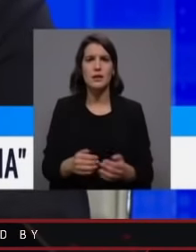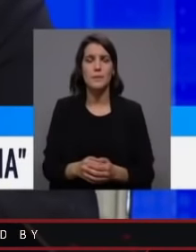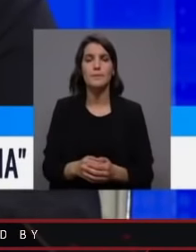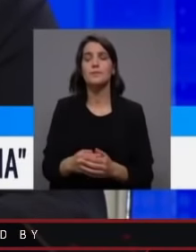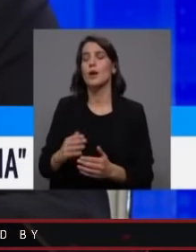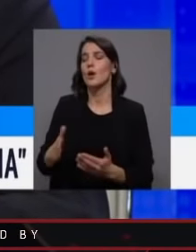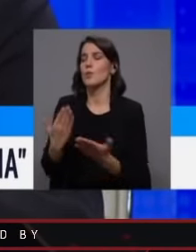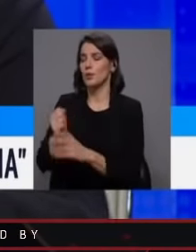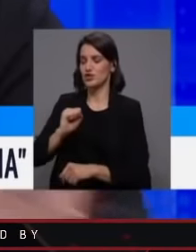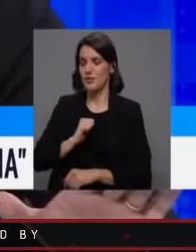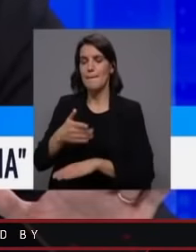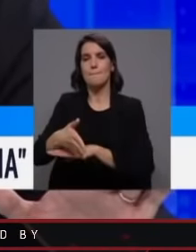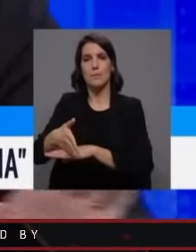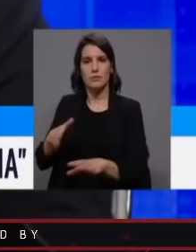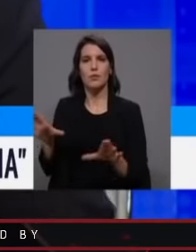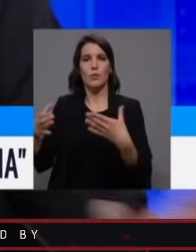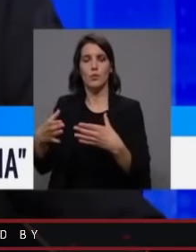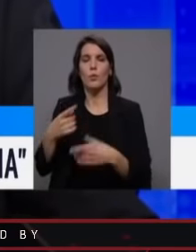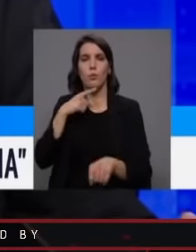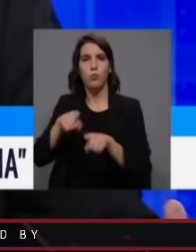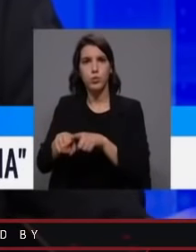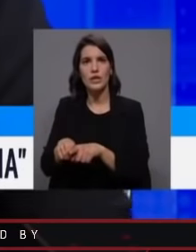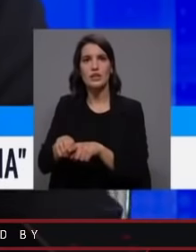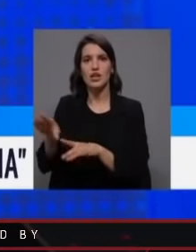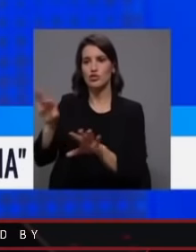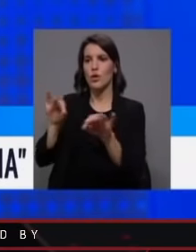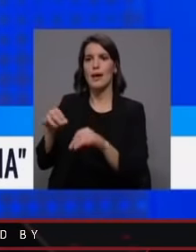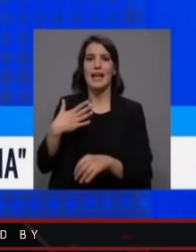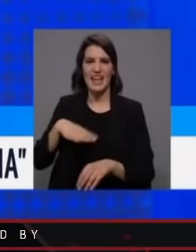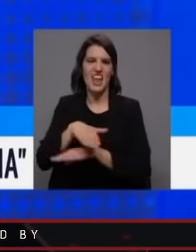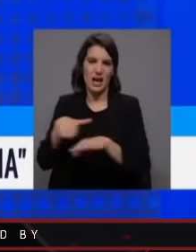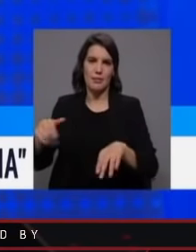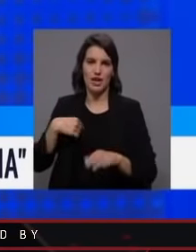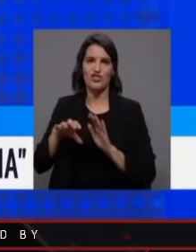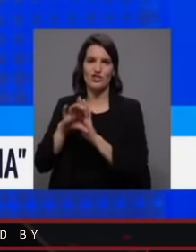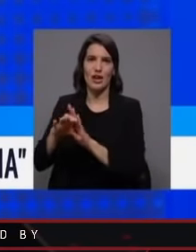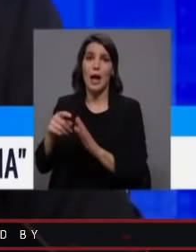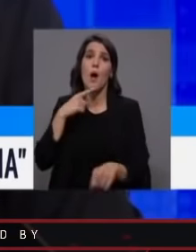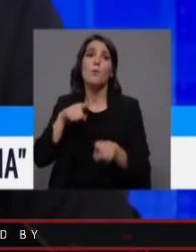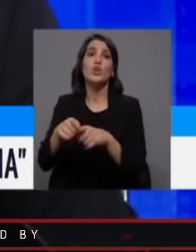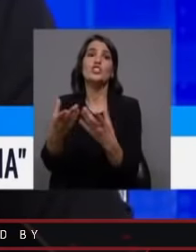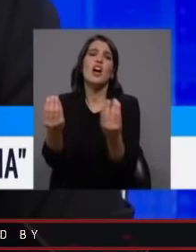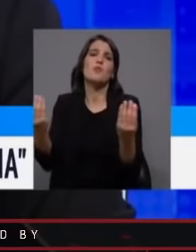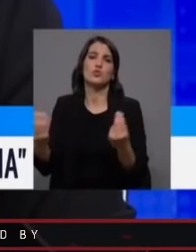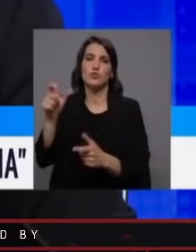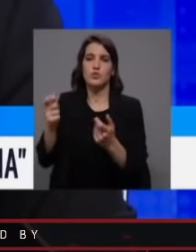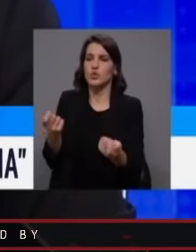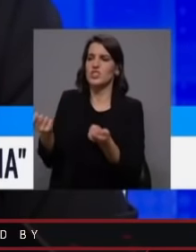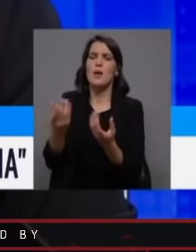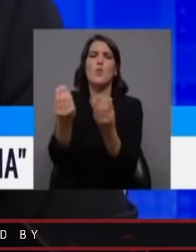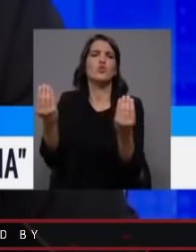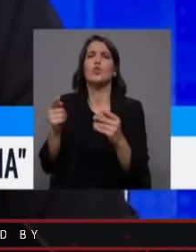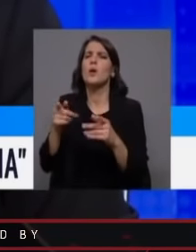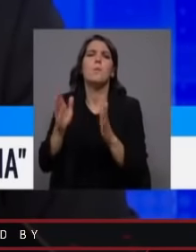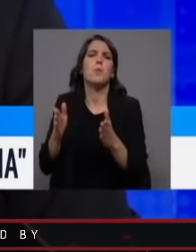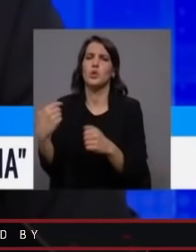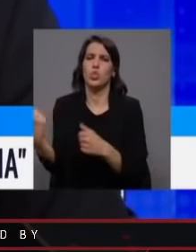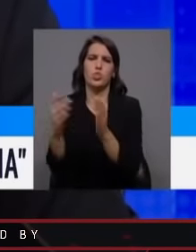metade da classe política e acabar com os dirigentes não precisamos